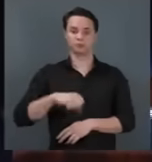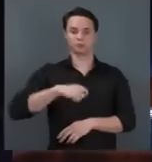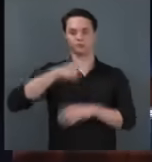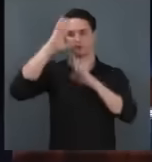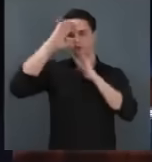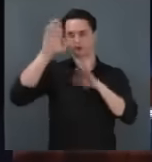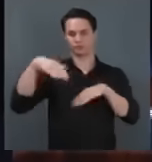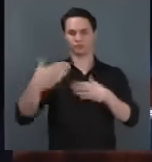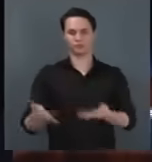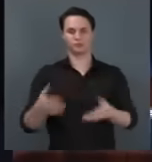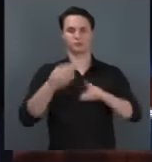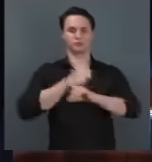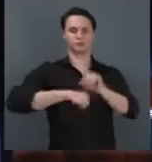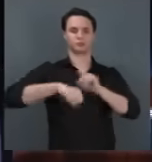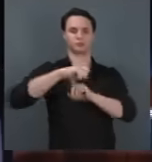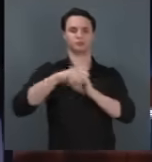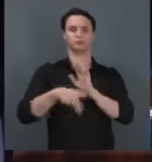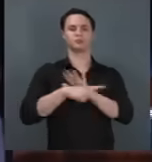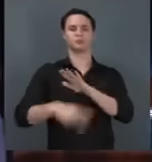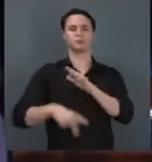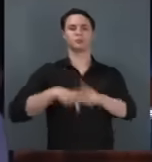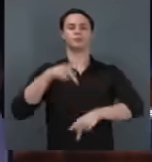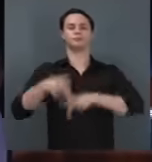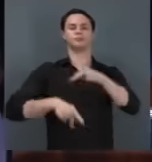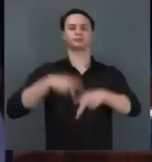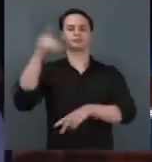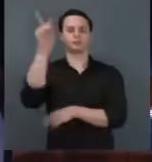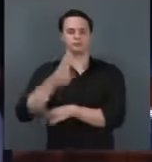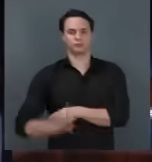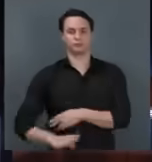dignidade social do povo brasileiro.